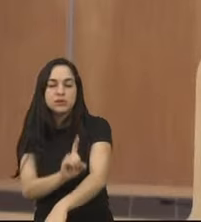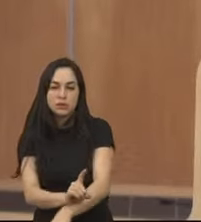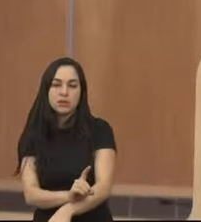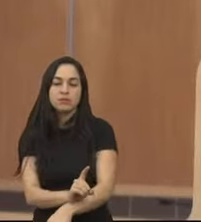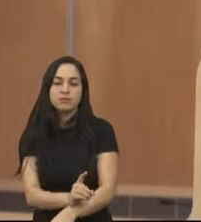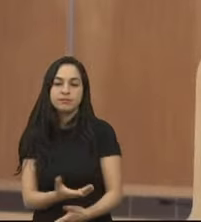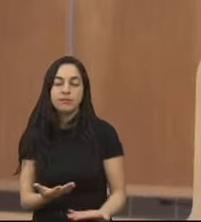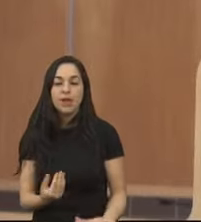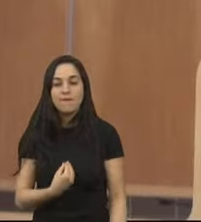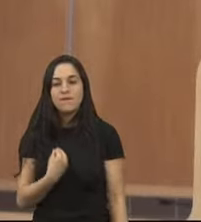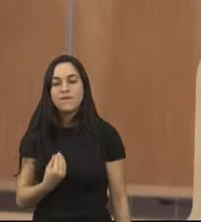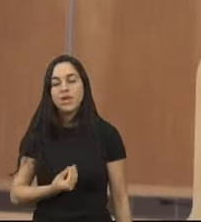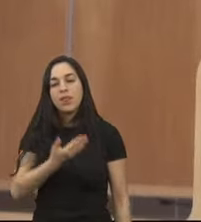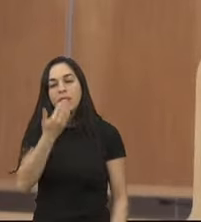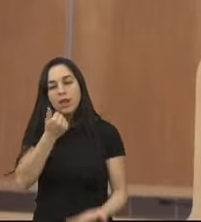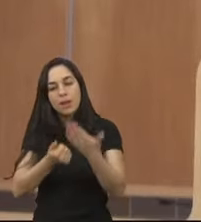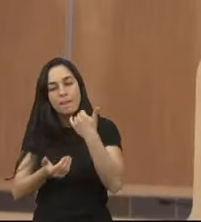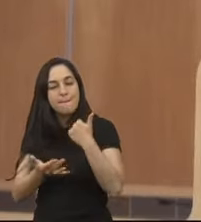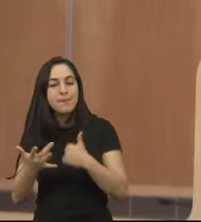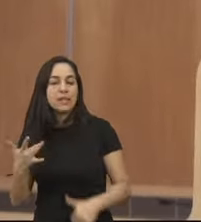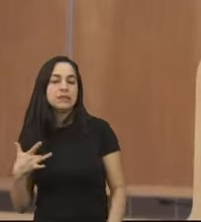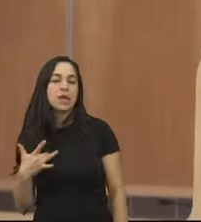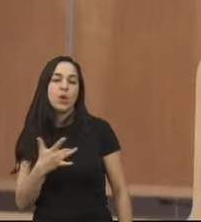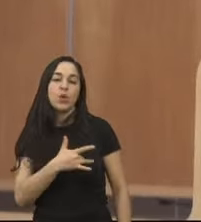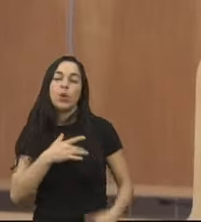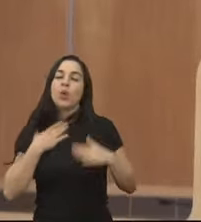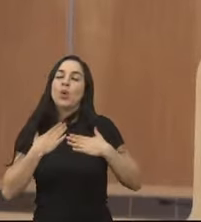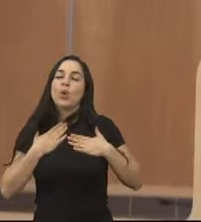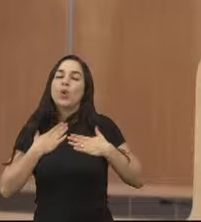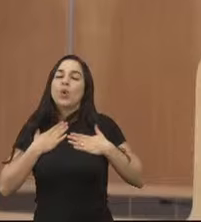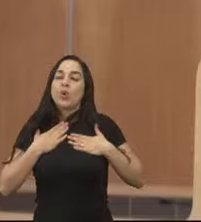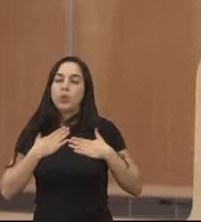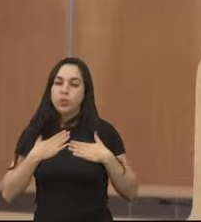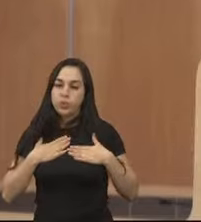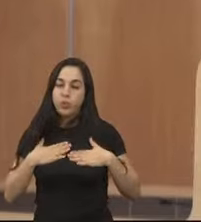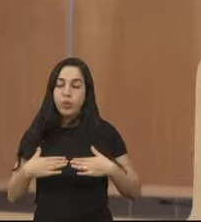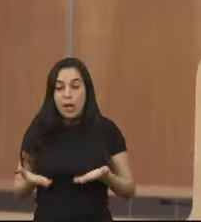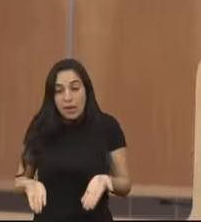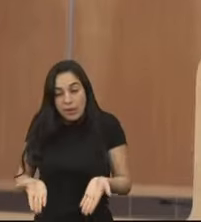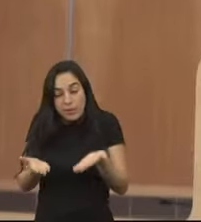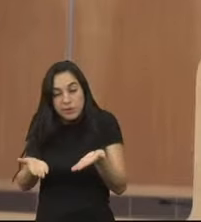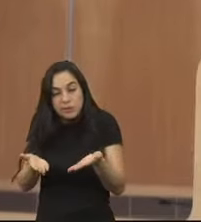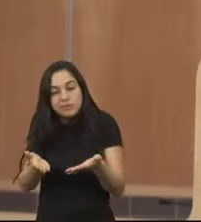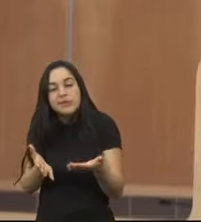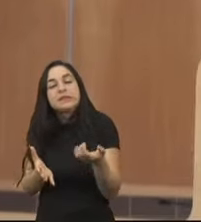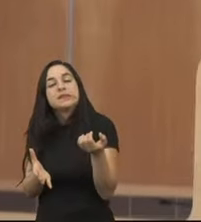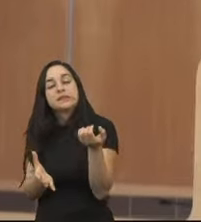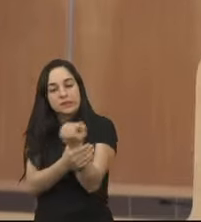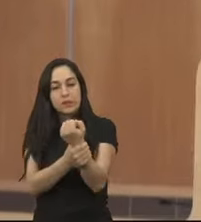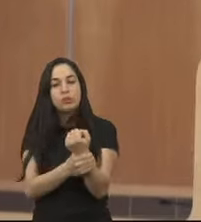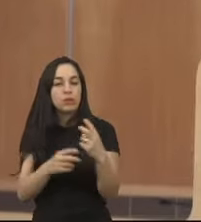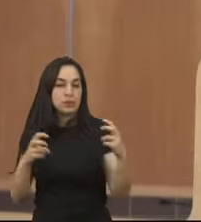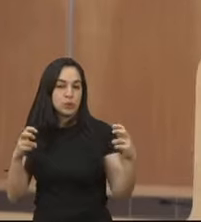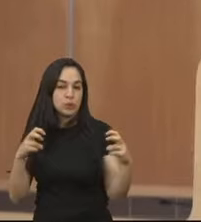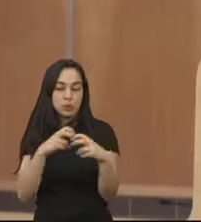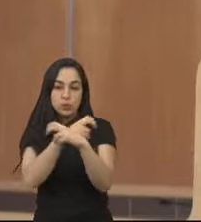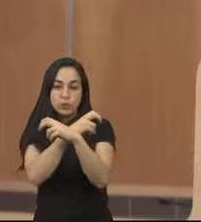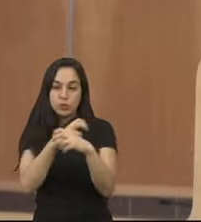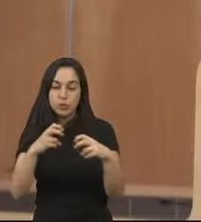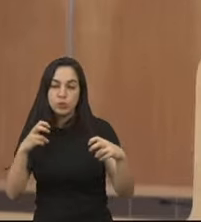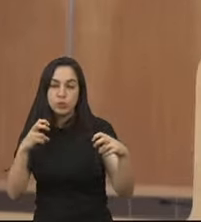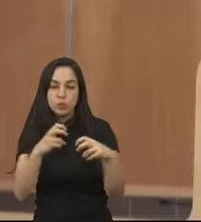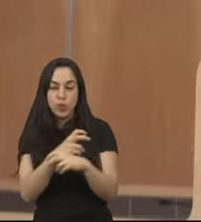vida, alimentação, saúde e repouso, e a promoção da segurança no trânsito, buscando reduzir os riscos